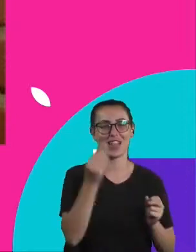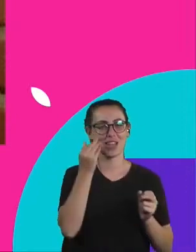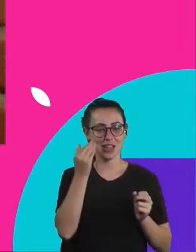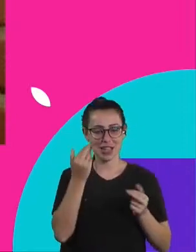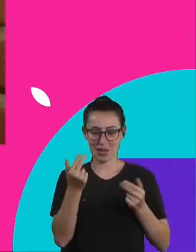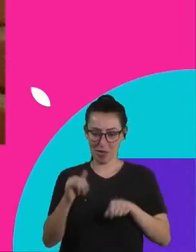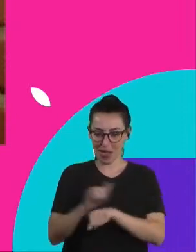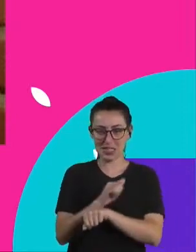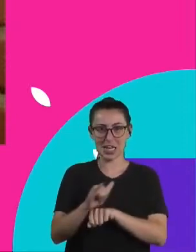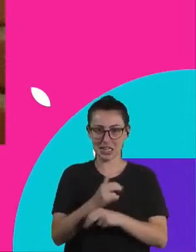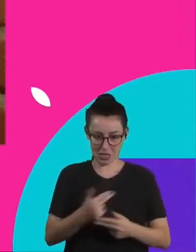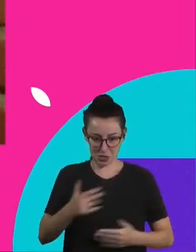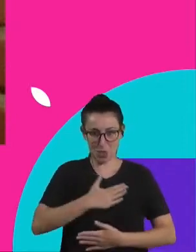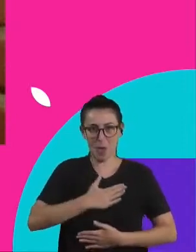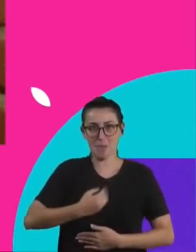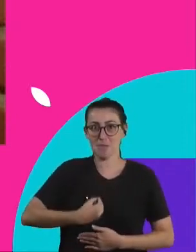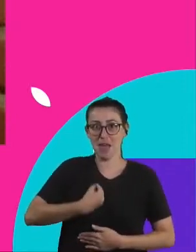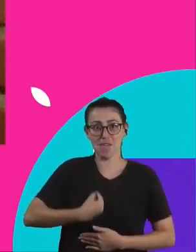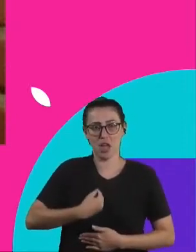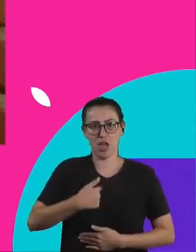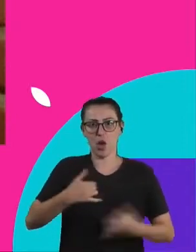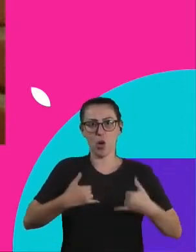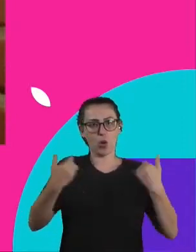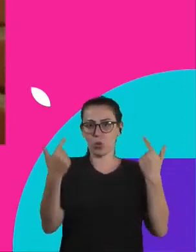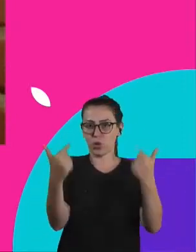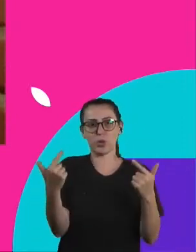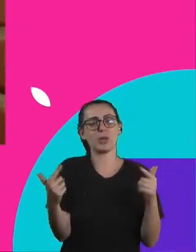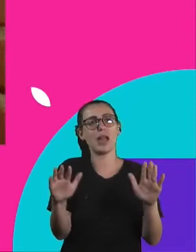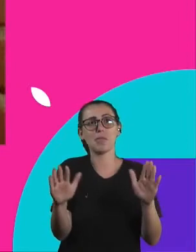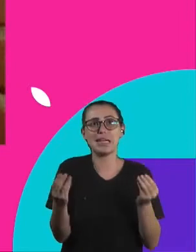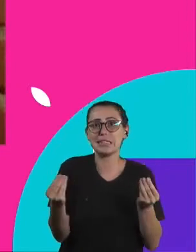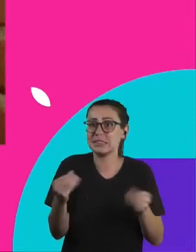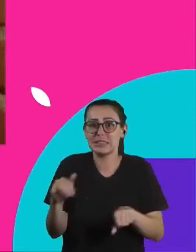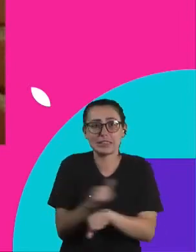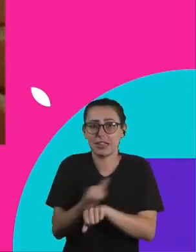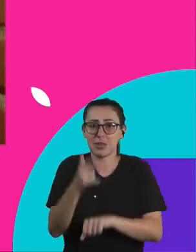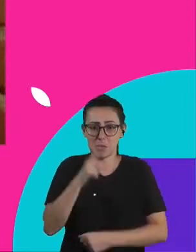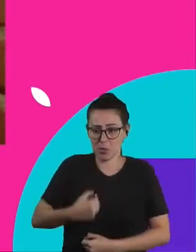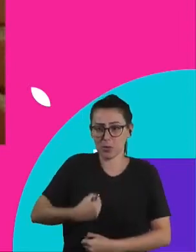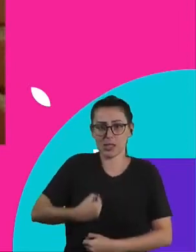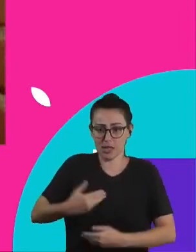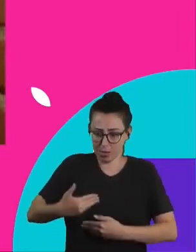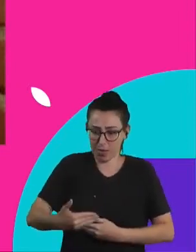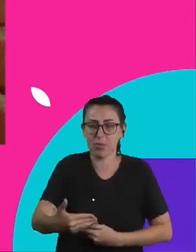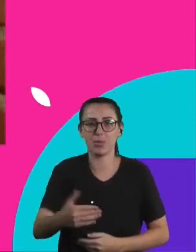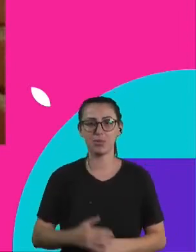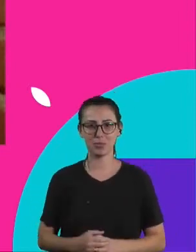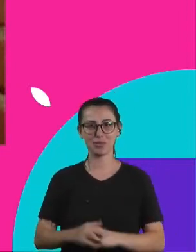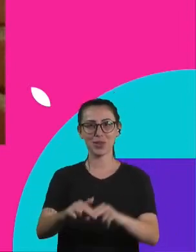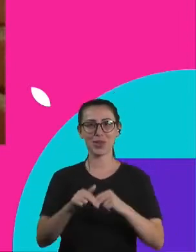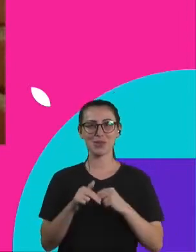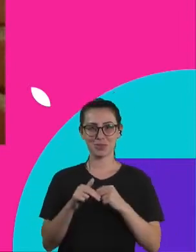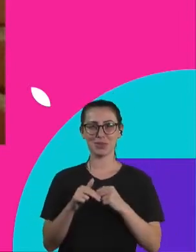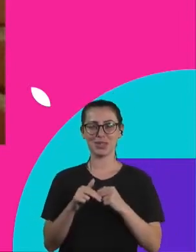jeito, não me orgulho nem um pouco disso, mas era a forma que eu encontrava de responder. Depois eu fui morar então num abrigo público durante 2 anos,